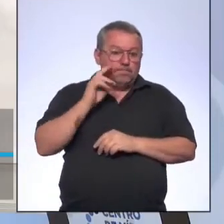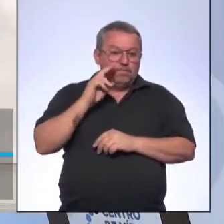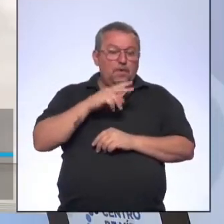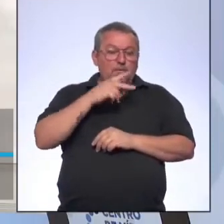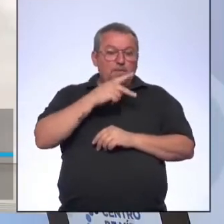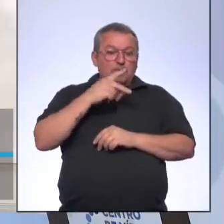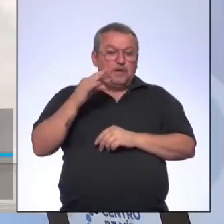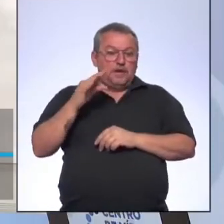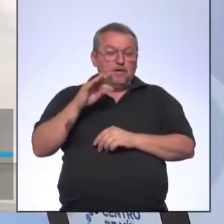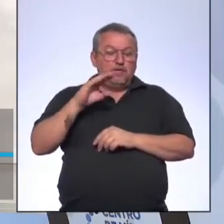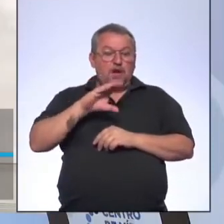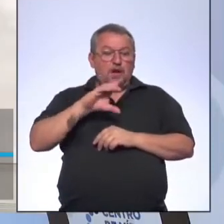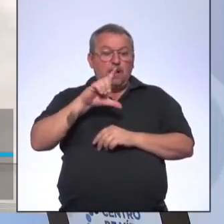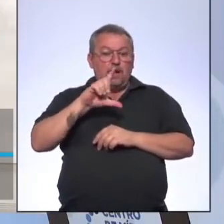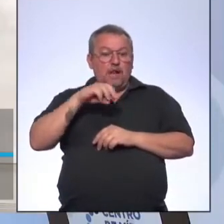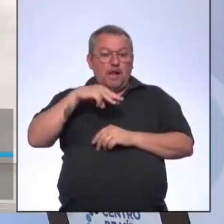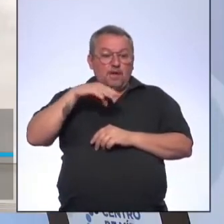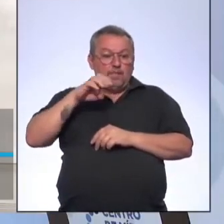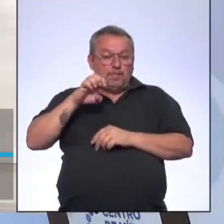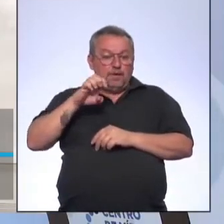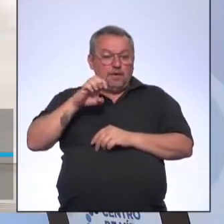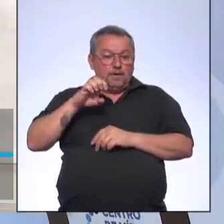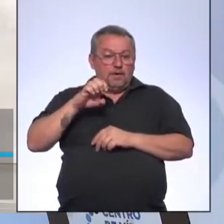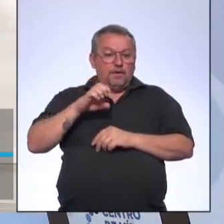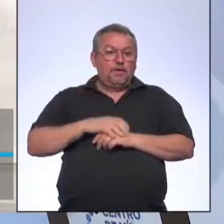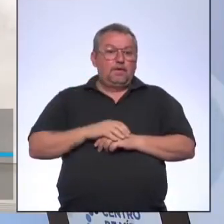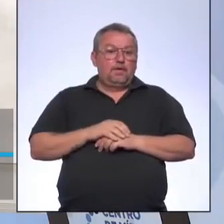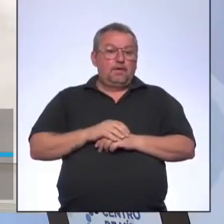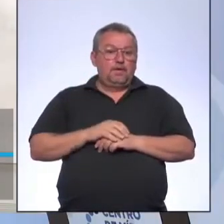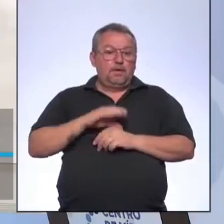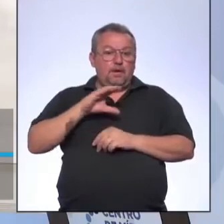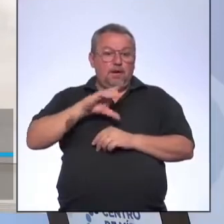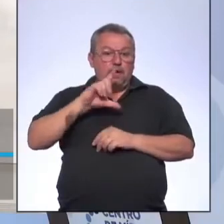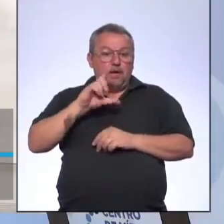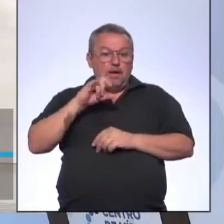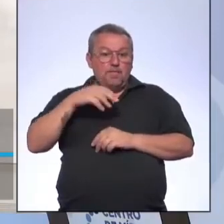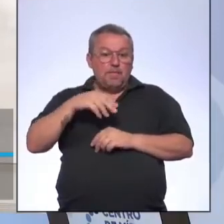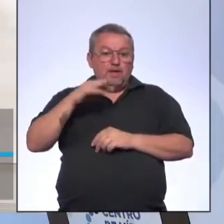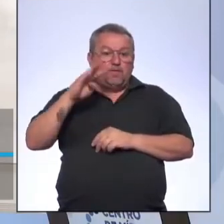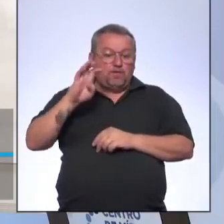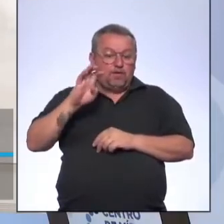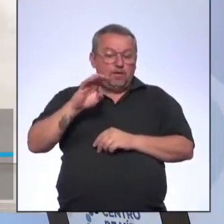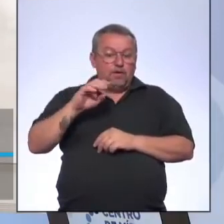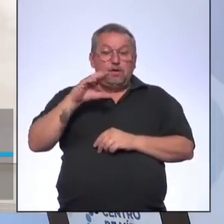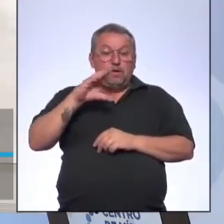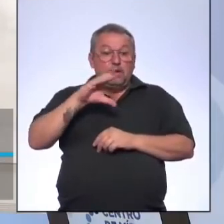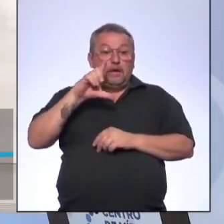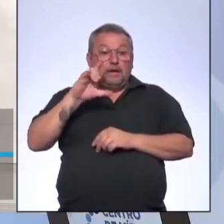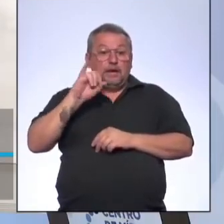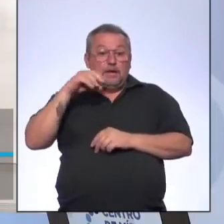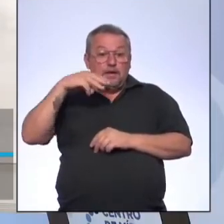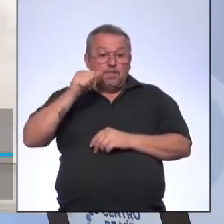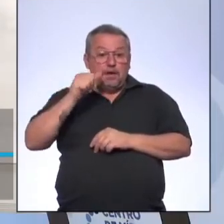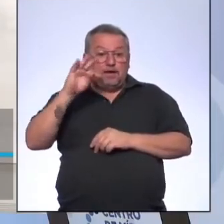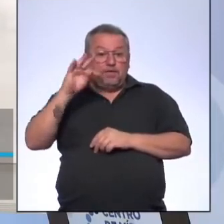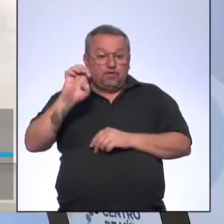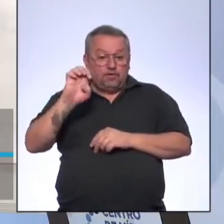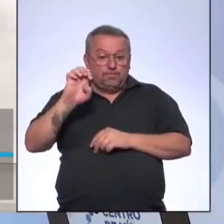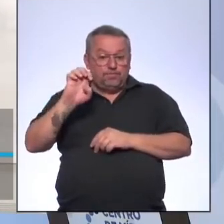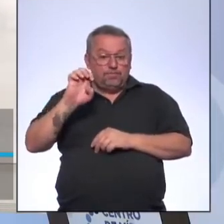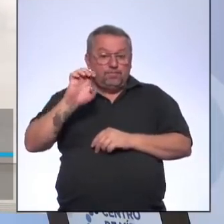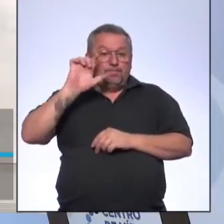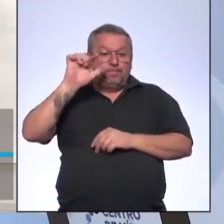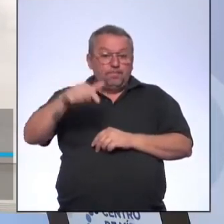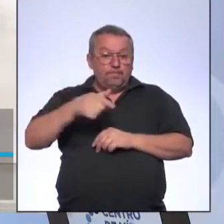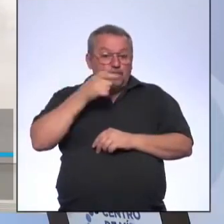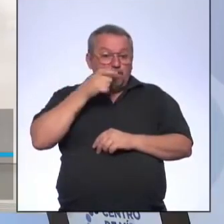tinha climb, né? Então, climate, né? Que então estava associado às imagens a clima. E depois você